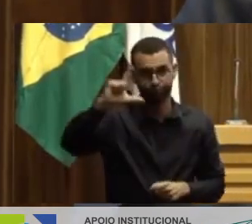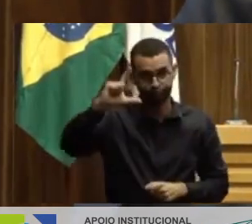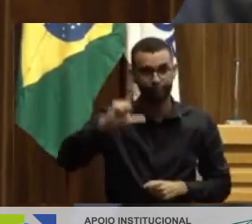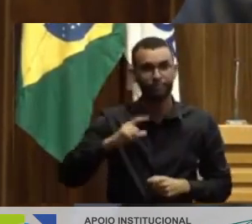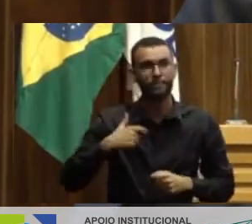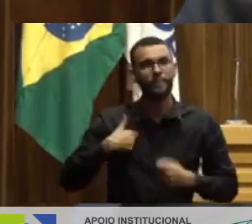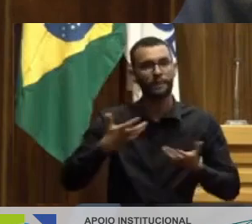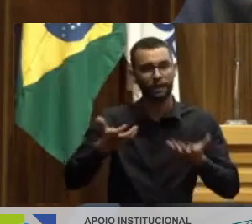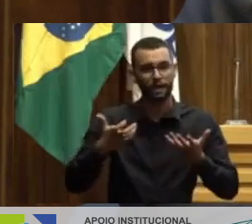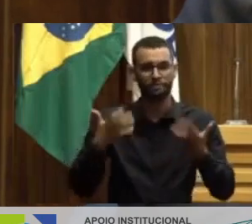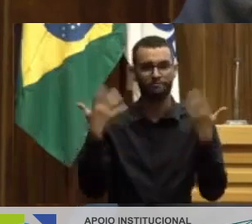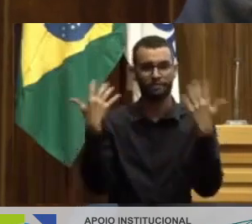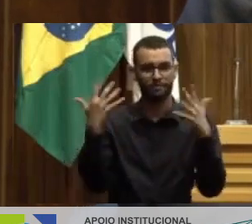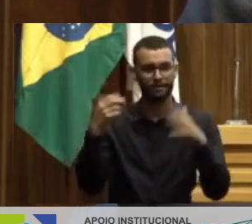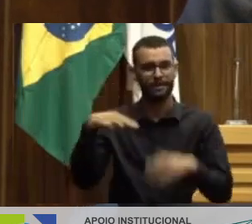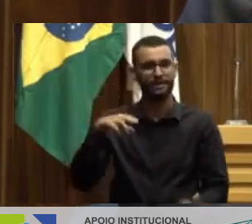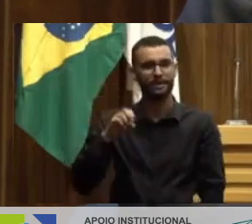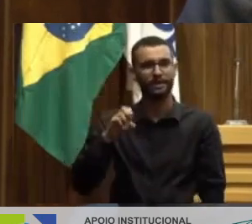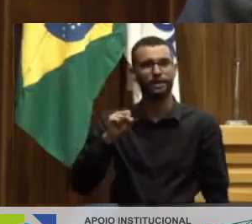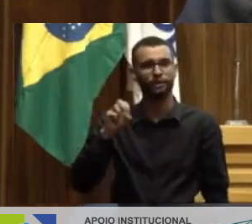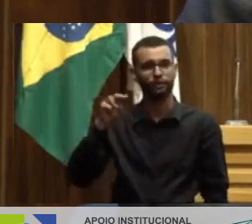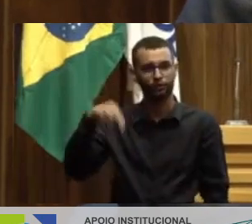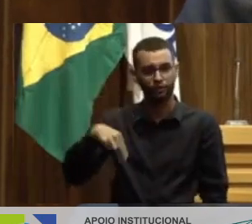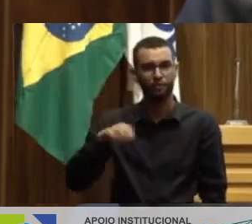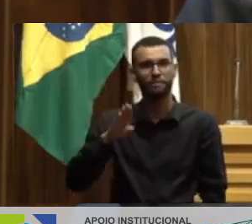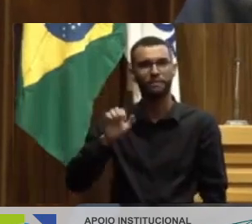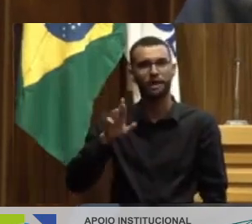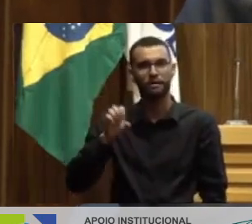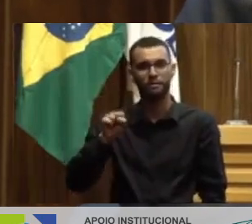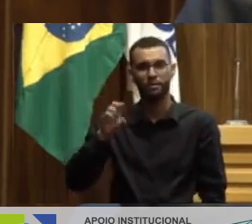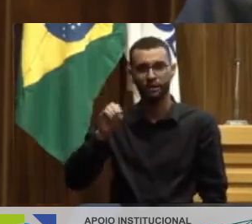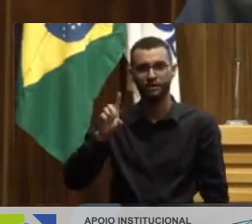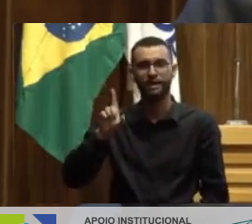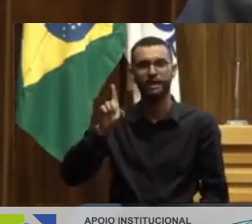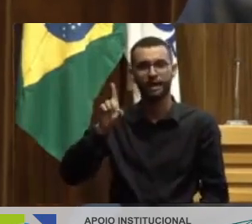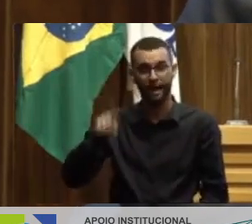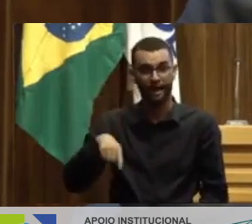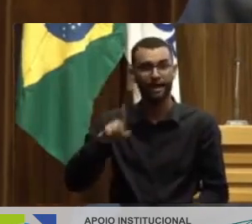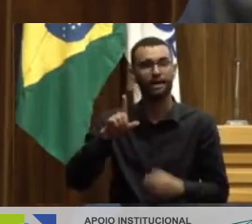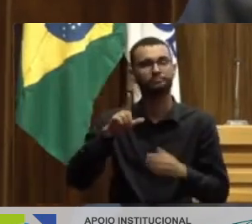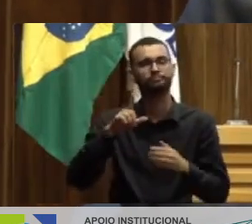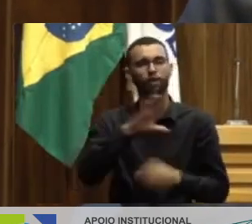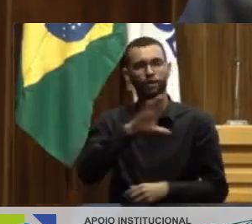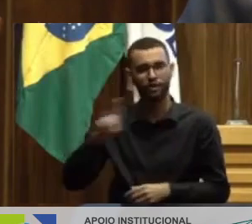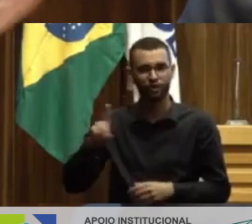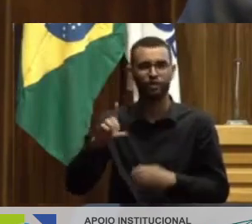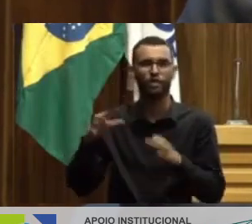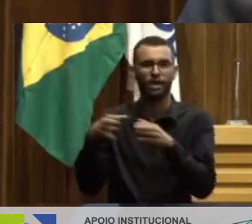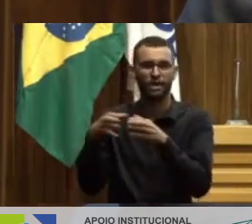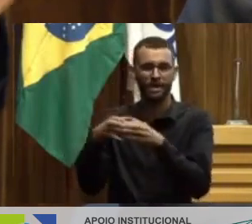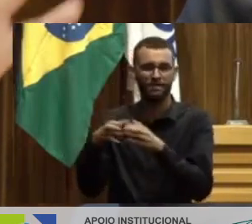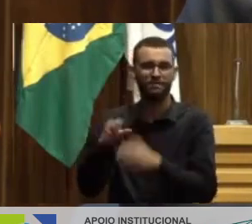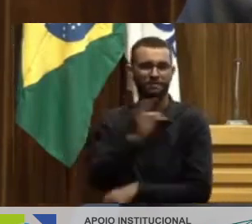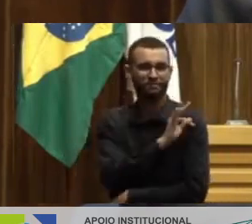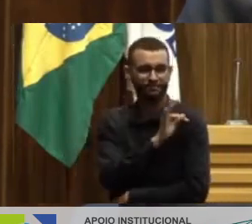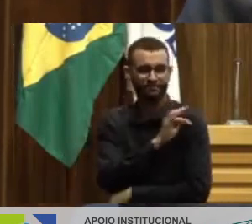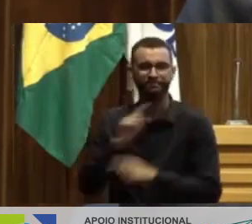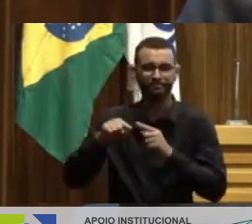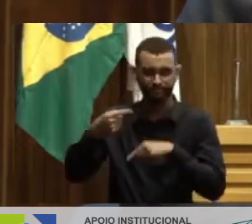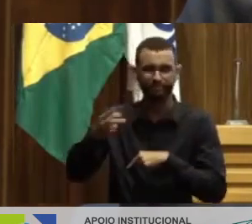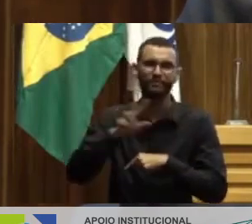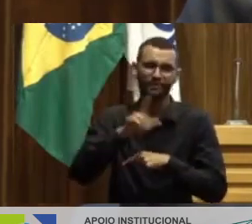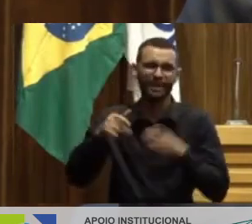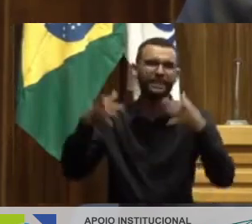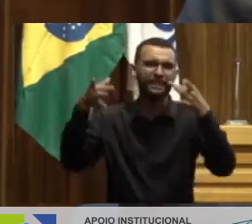parabenizar aqui o Nelson Barbosa e o Gordo, que coordenaram a nossa equipe técnica nesse esforço. Nós estamos anunciando, o Gordo depois vai explicar em detalhes,